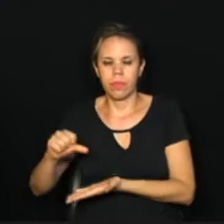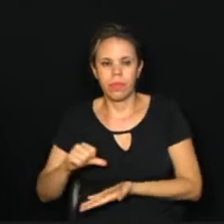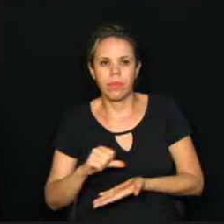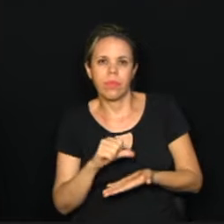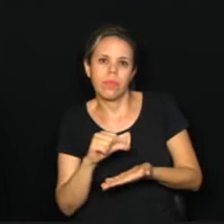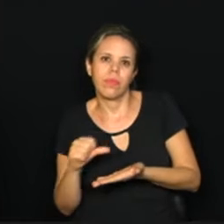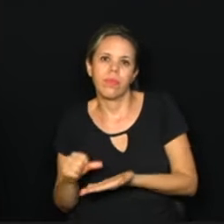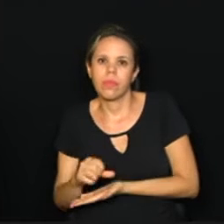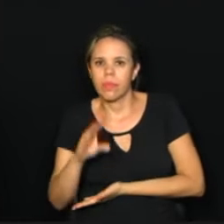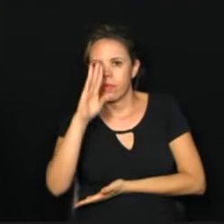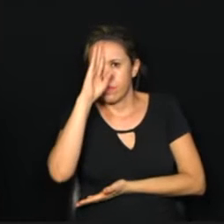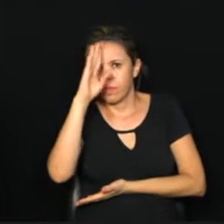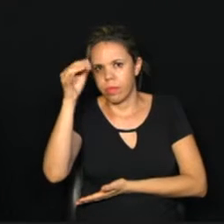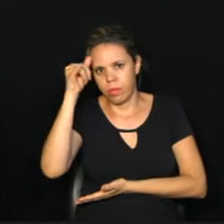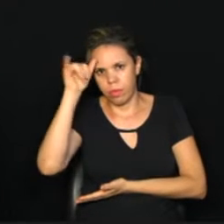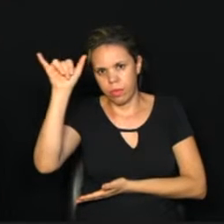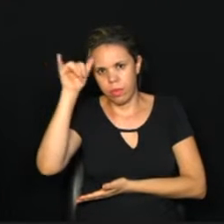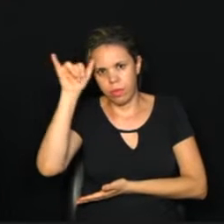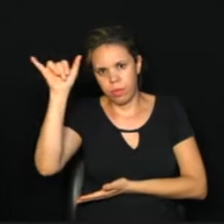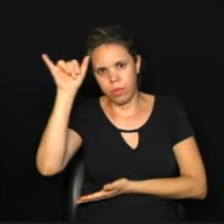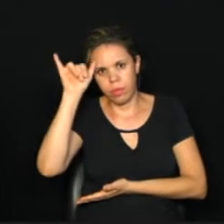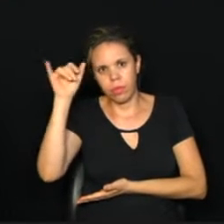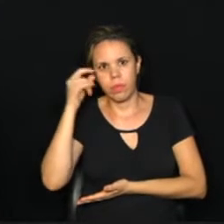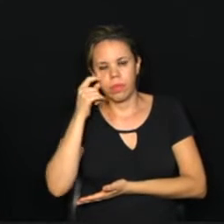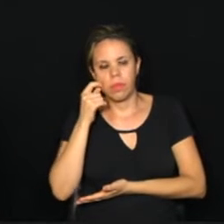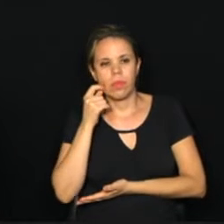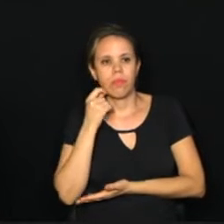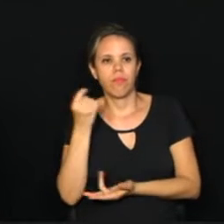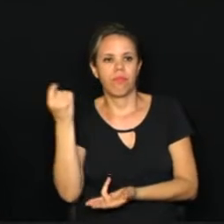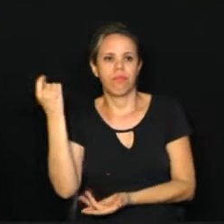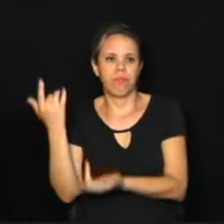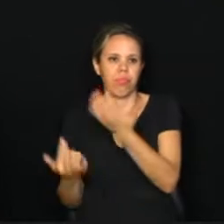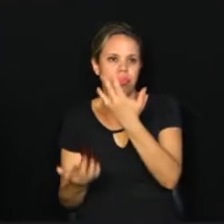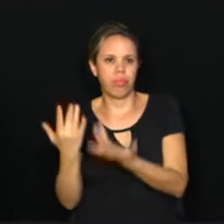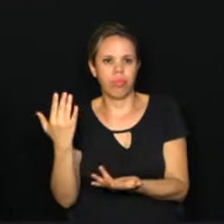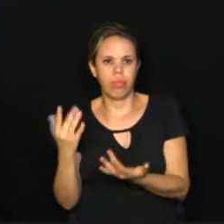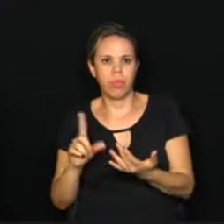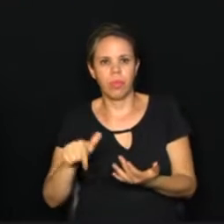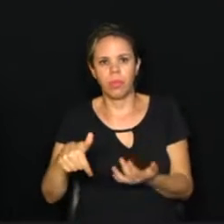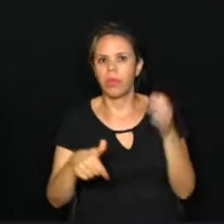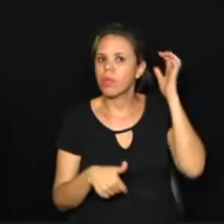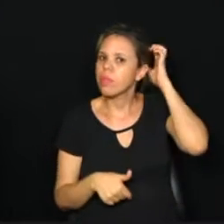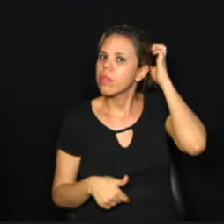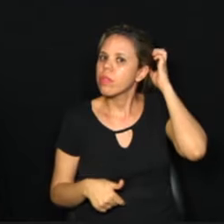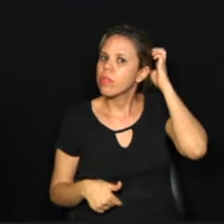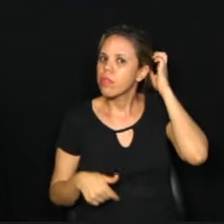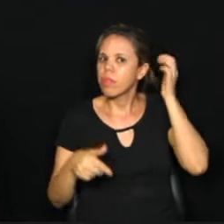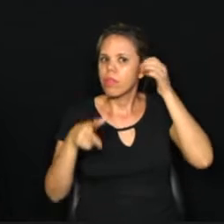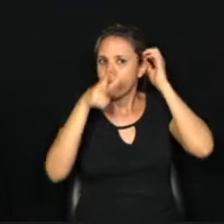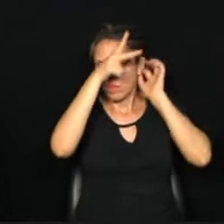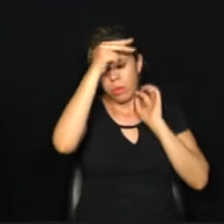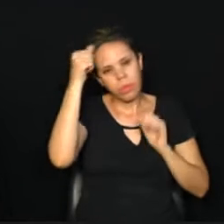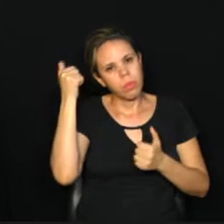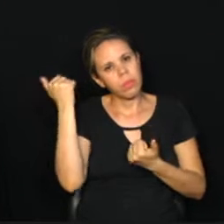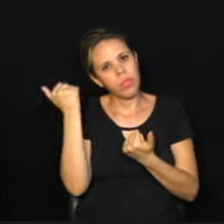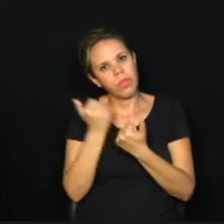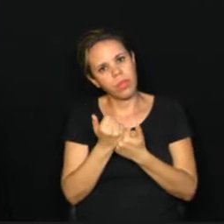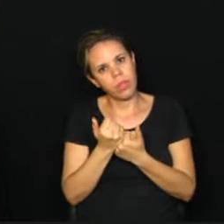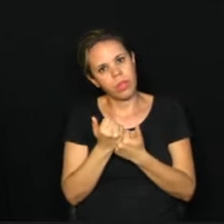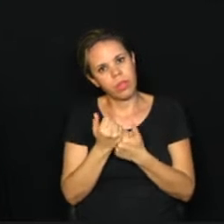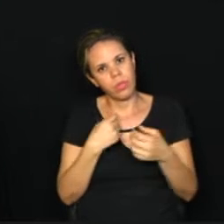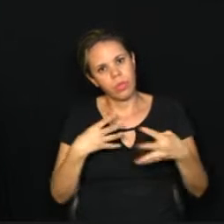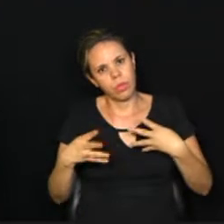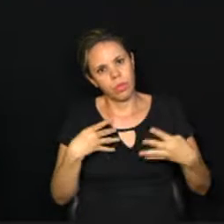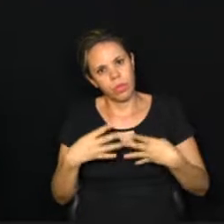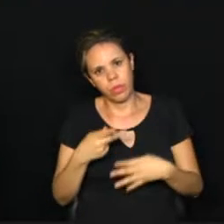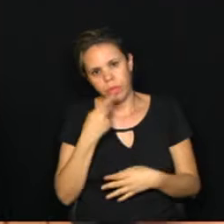para principalmente combater e prevenir as queimadas. E, na sequência, o subprefeito de Barão Geraldo também vai falar